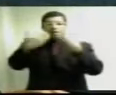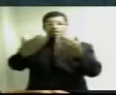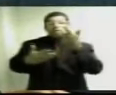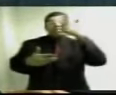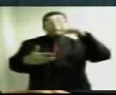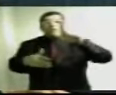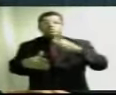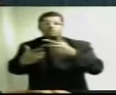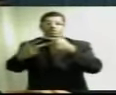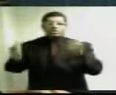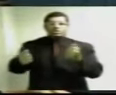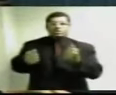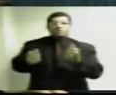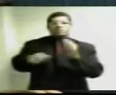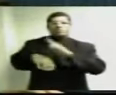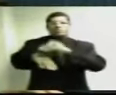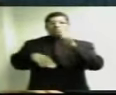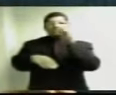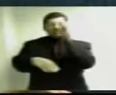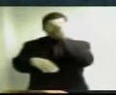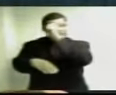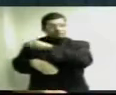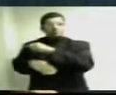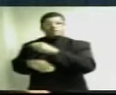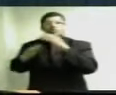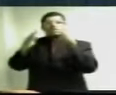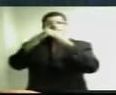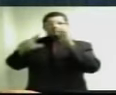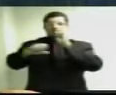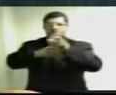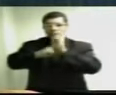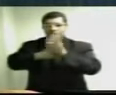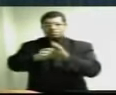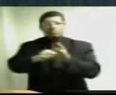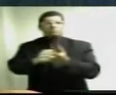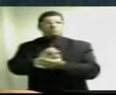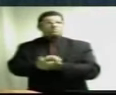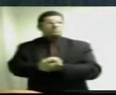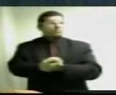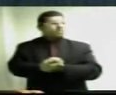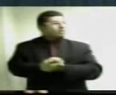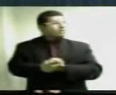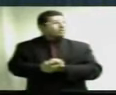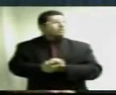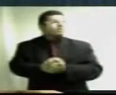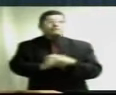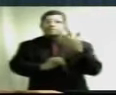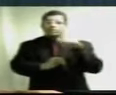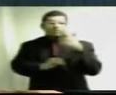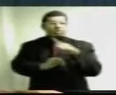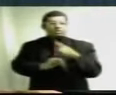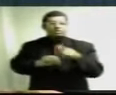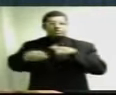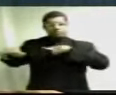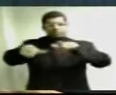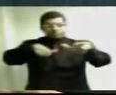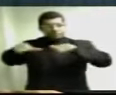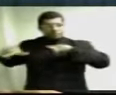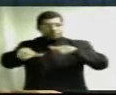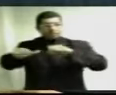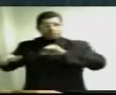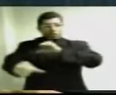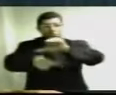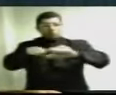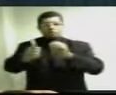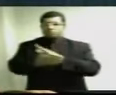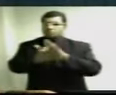é uma missão muito mais difícil para as casas legislativas. Não são manifestações